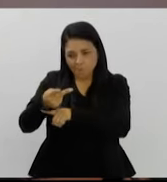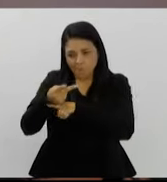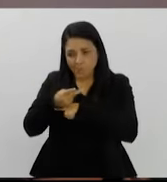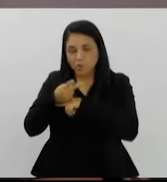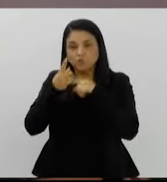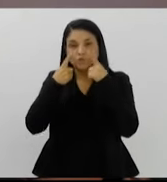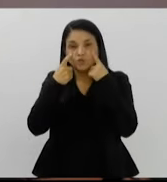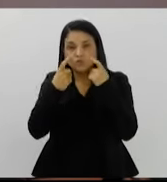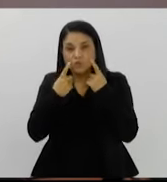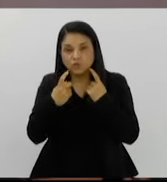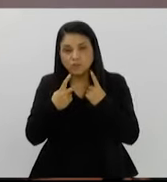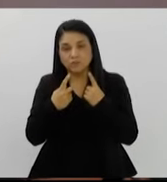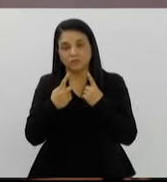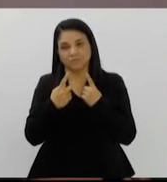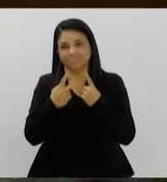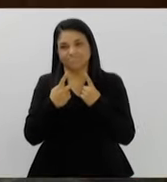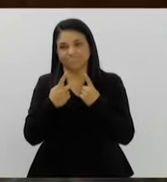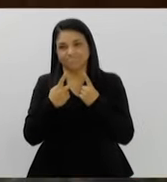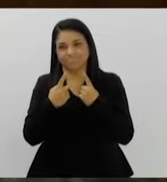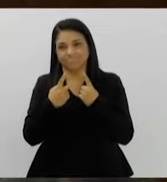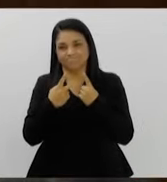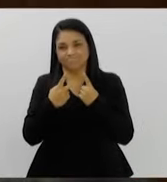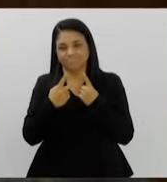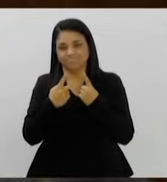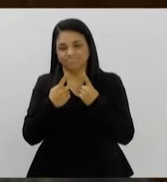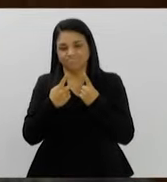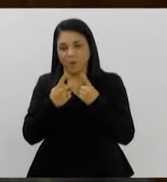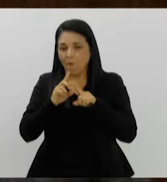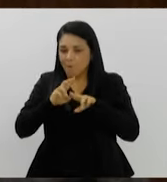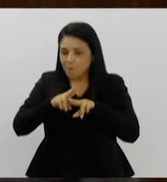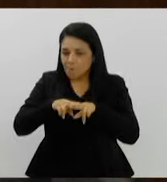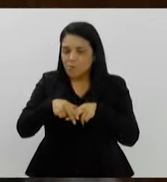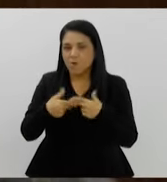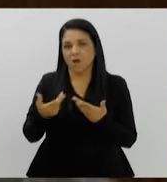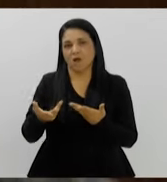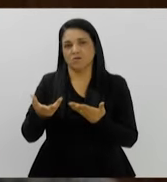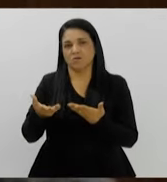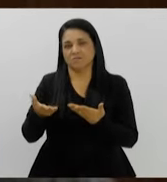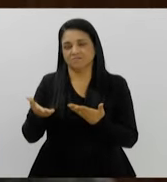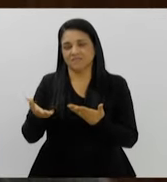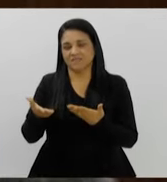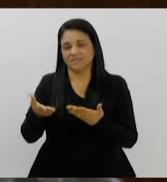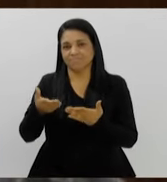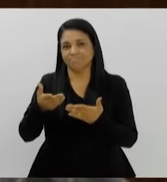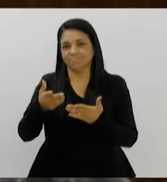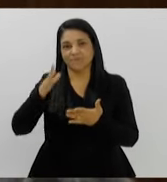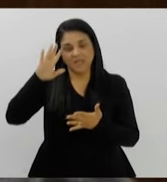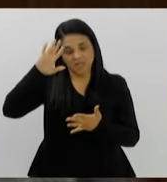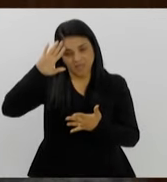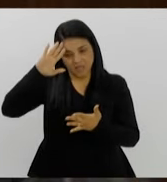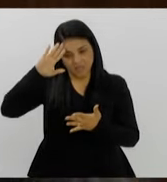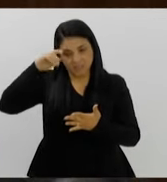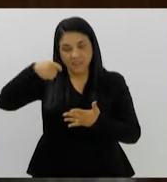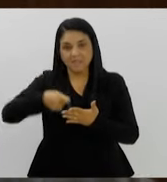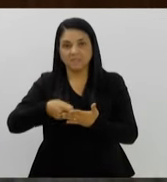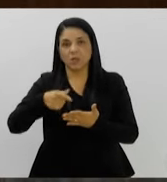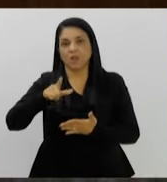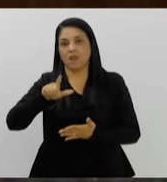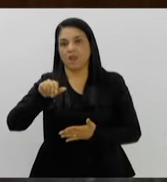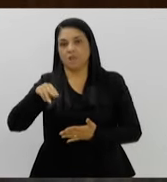por essa indecência presidente que nós vivemos hoje infeliz infelizmente a